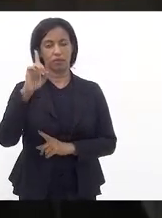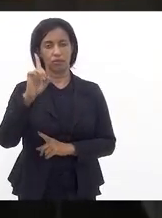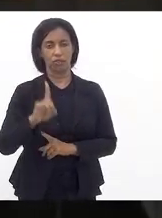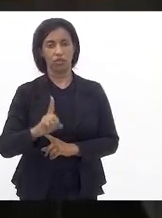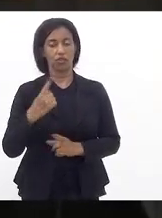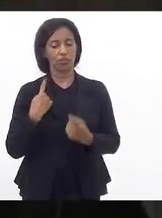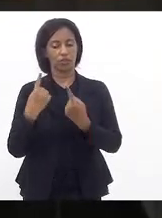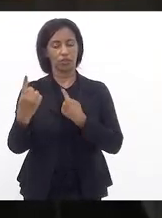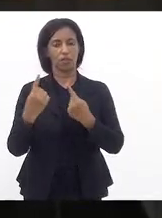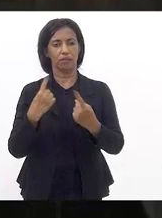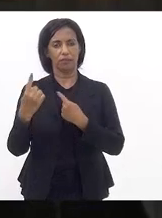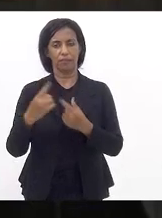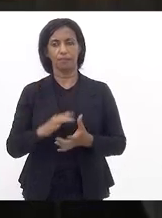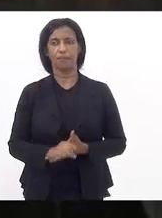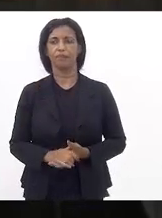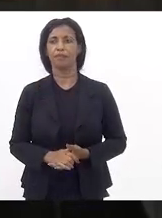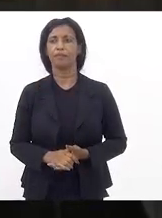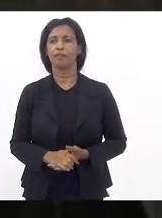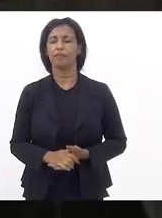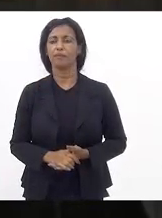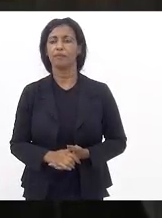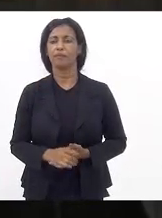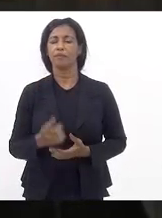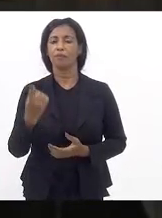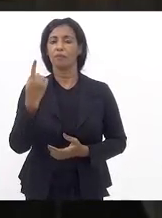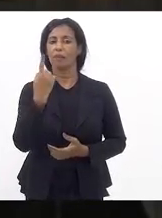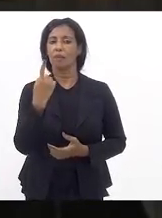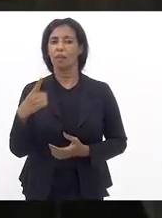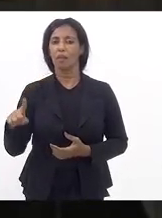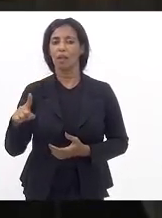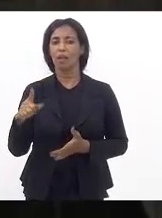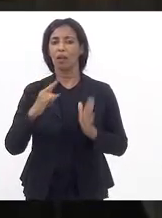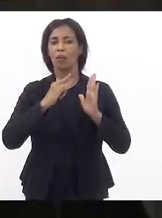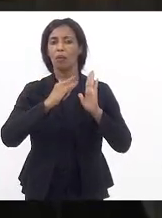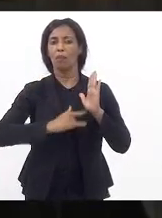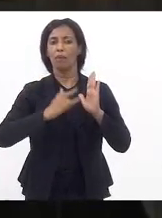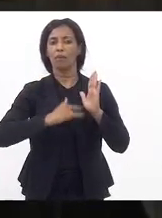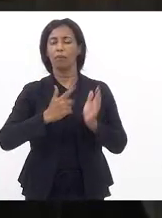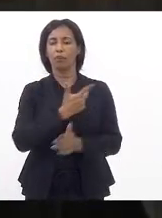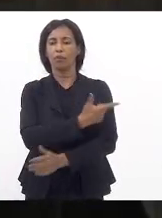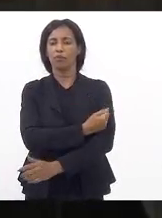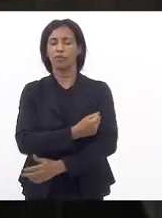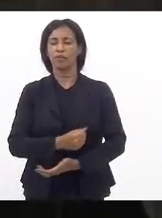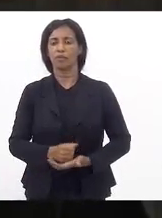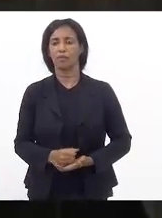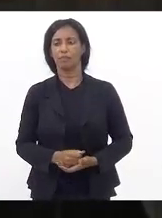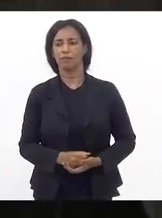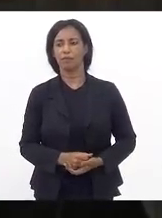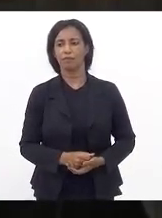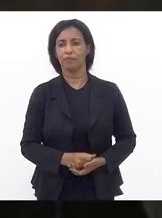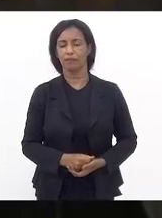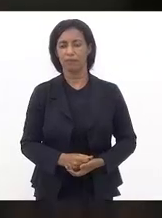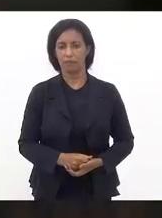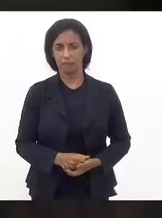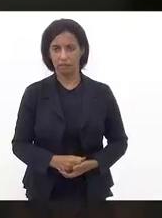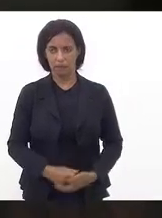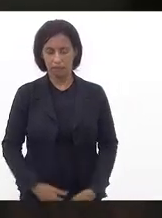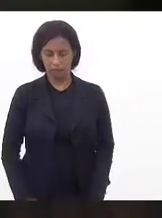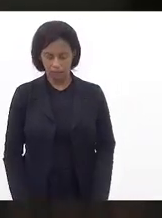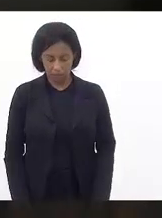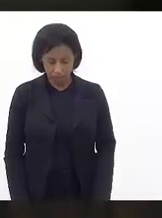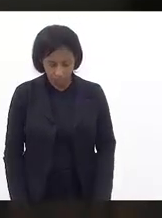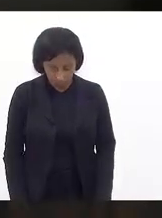direito de ir e vir não ao passaporte dá sinal o